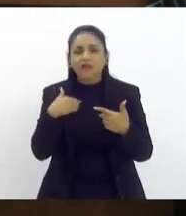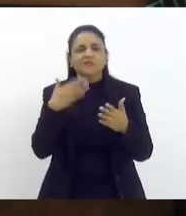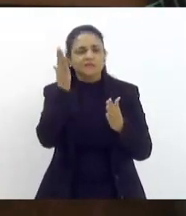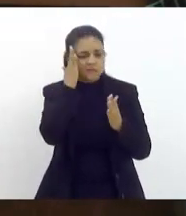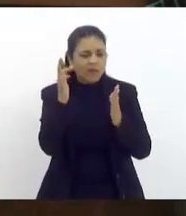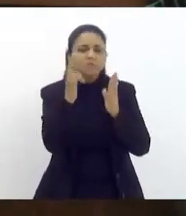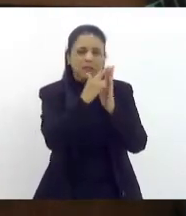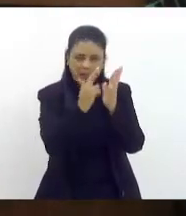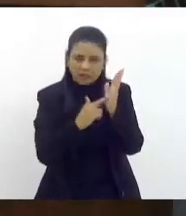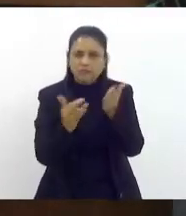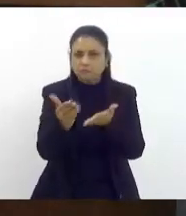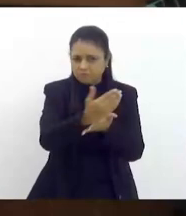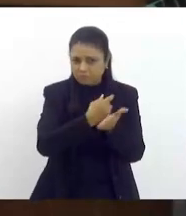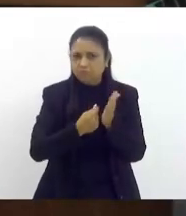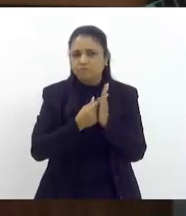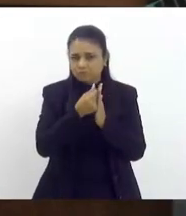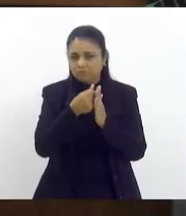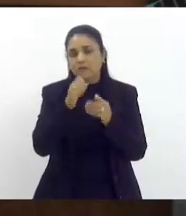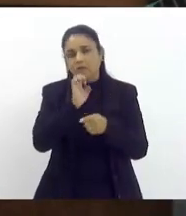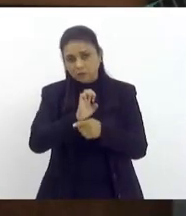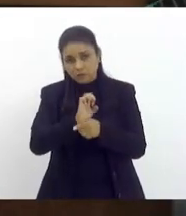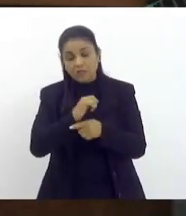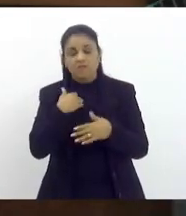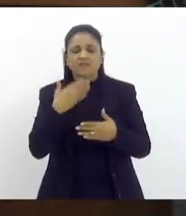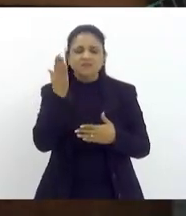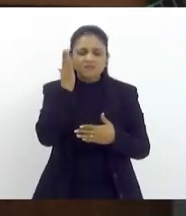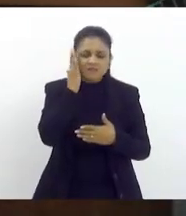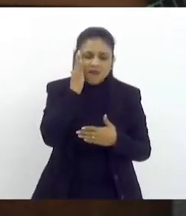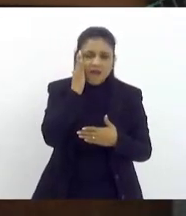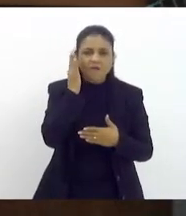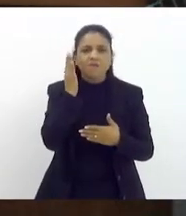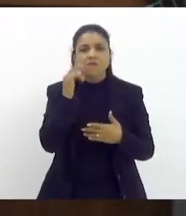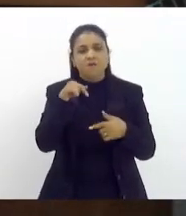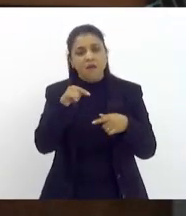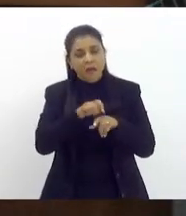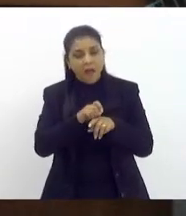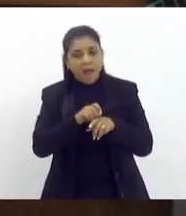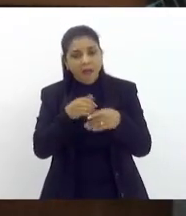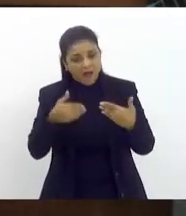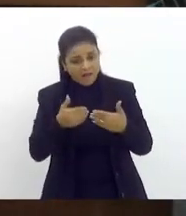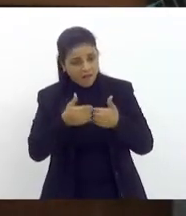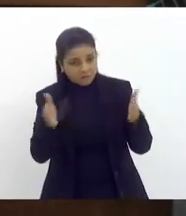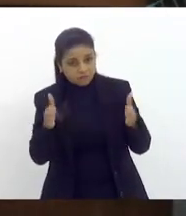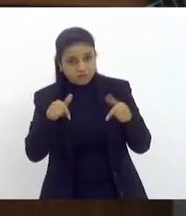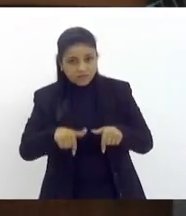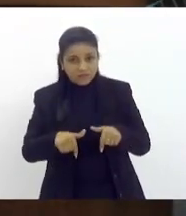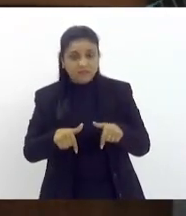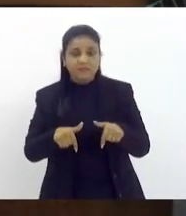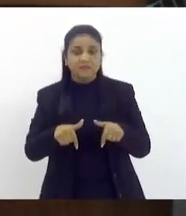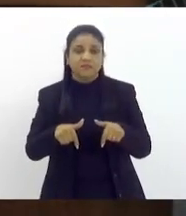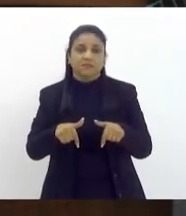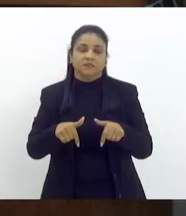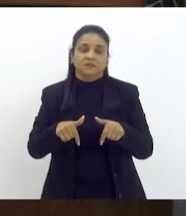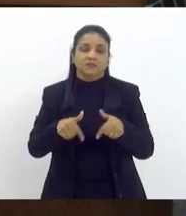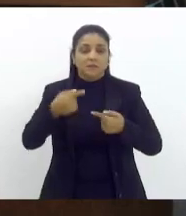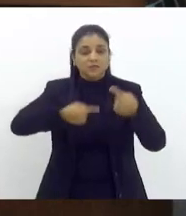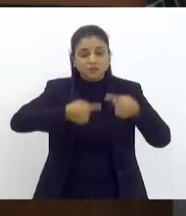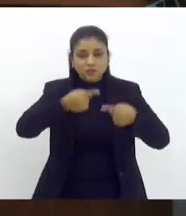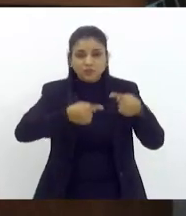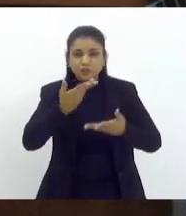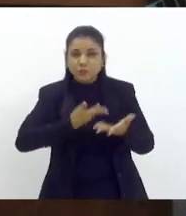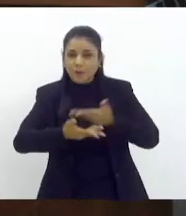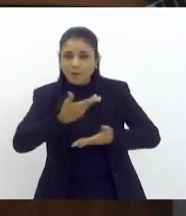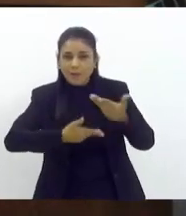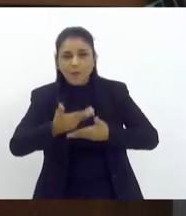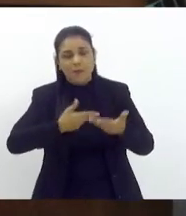justamente por todas as sensibilidades e delicadezas essa mesa tem que estar aberta essa porta dessa casa aqui como casa do povo